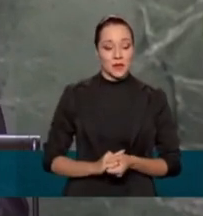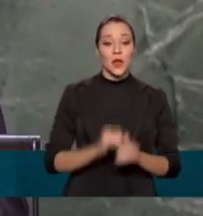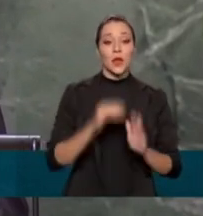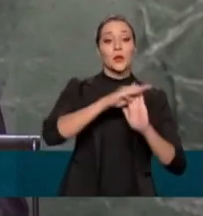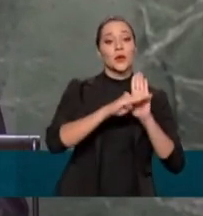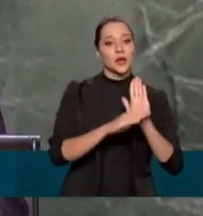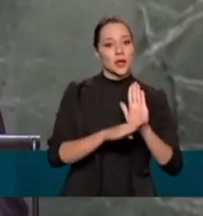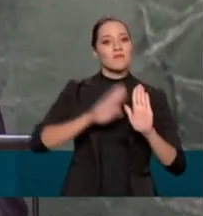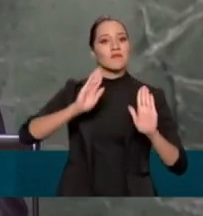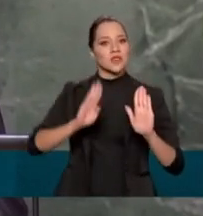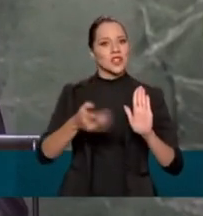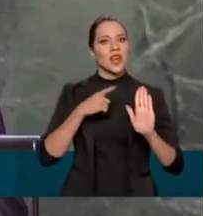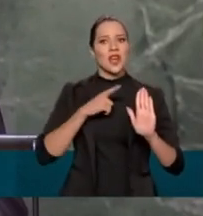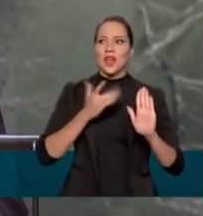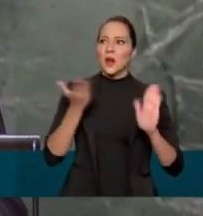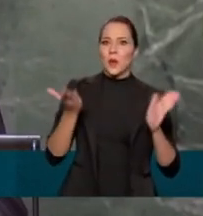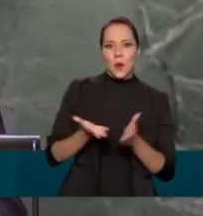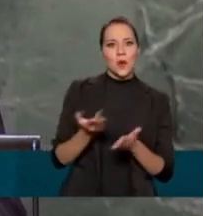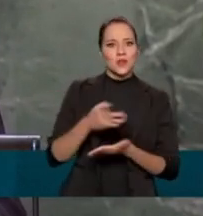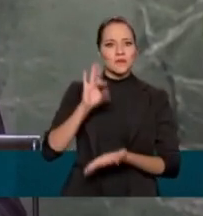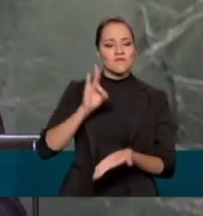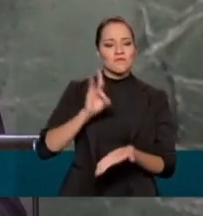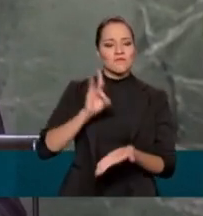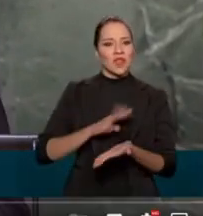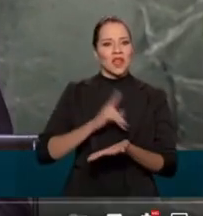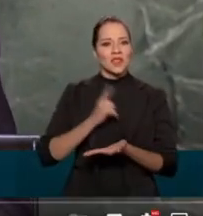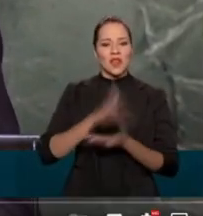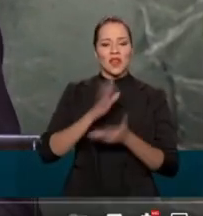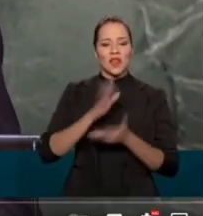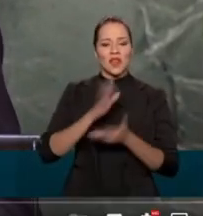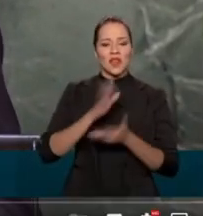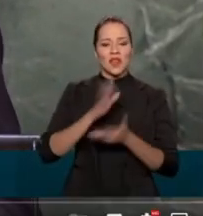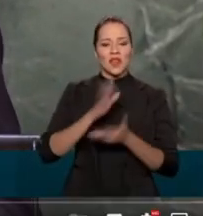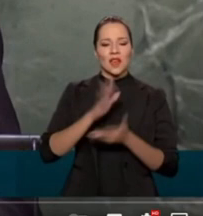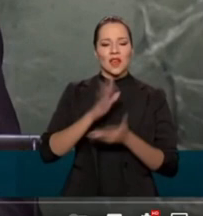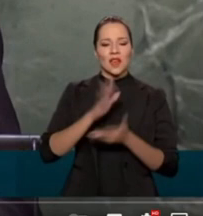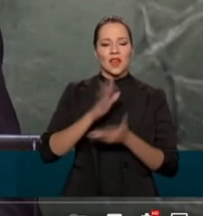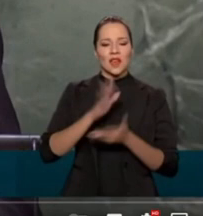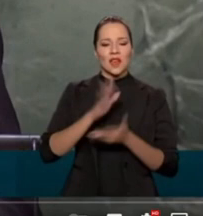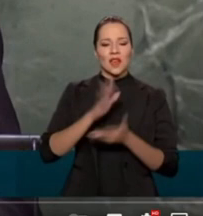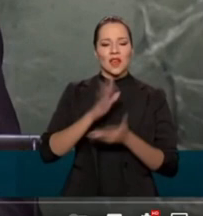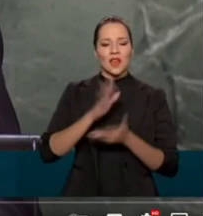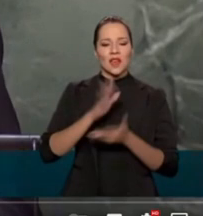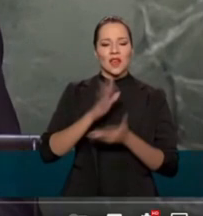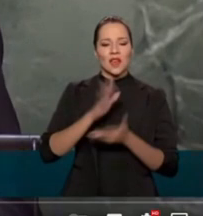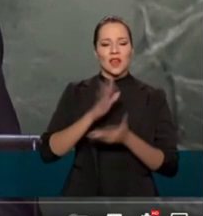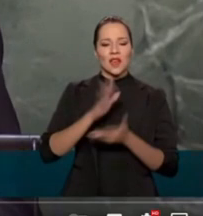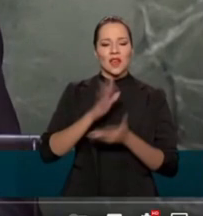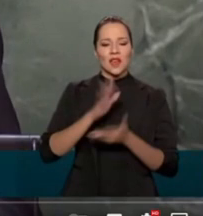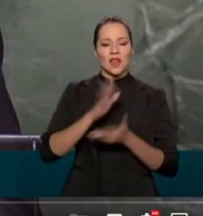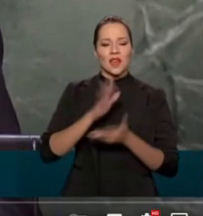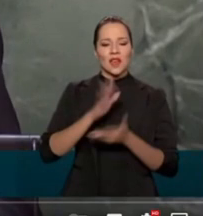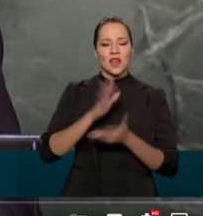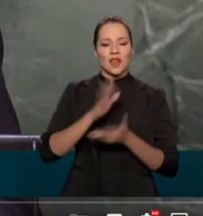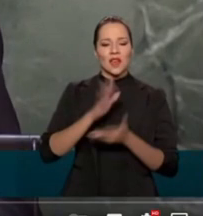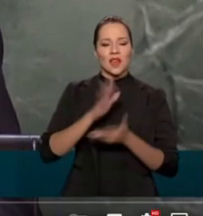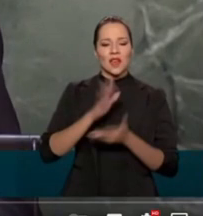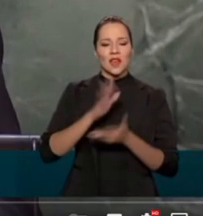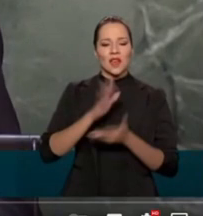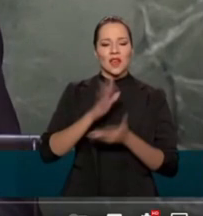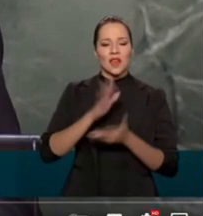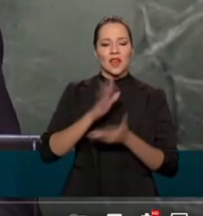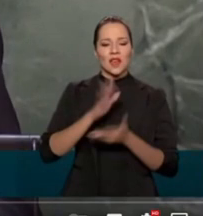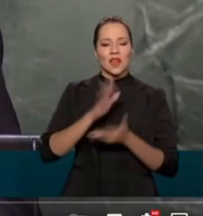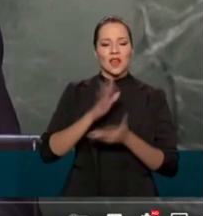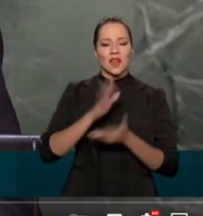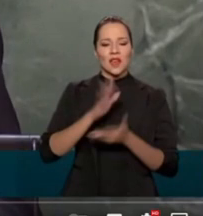programa de já é uma realidade está em Franca execução é isso também é um problema se a gente parar para pensar